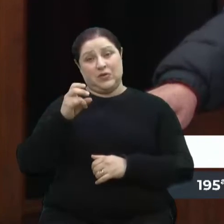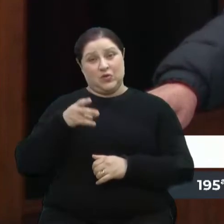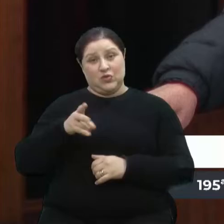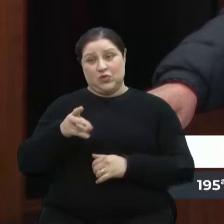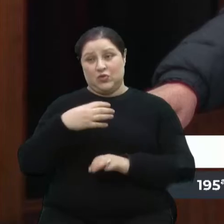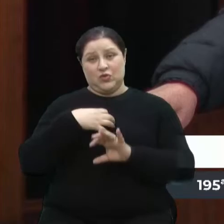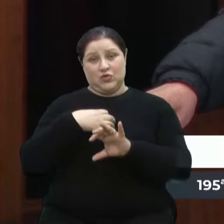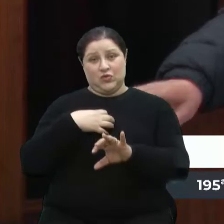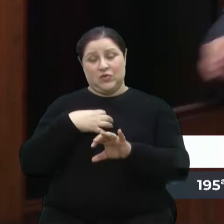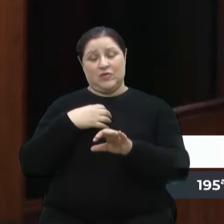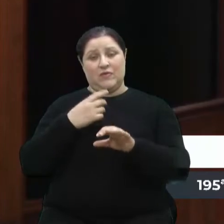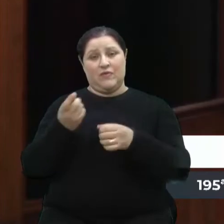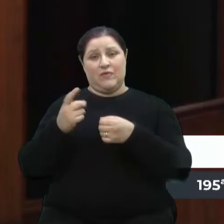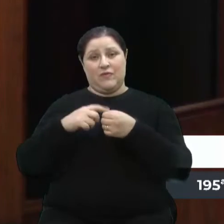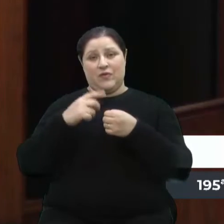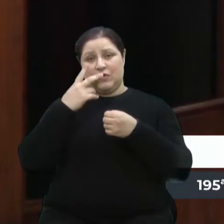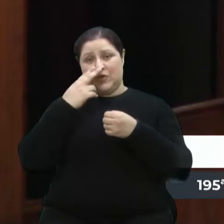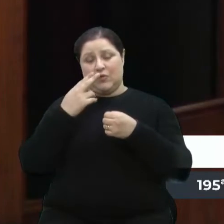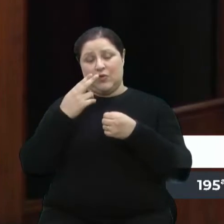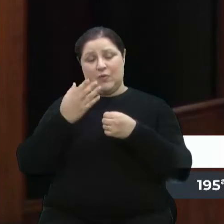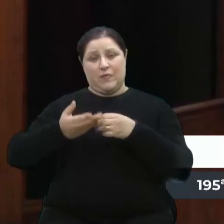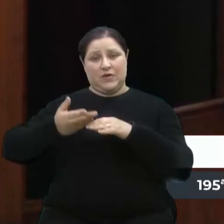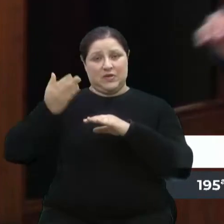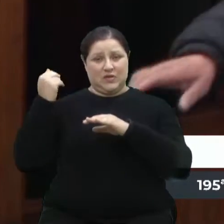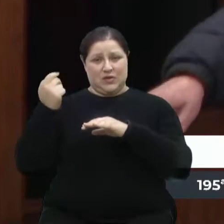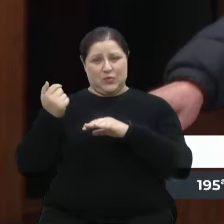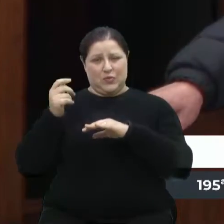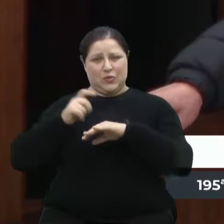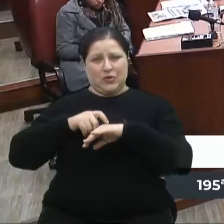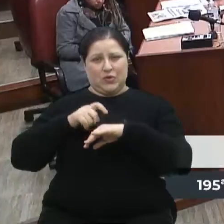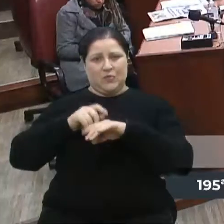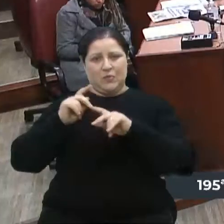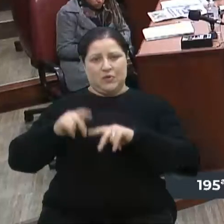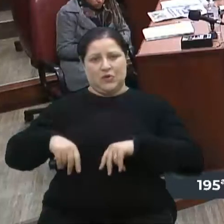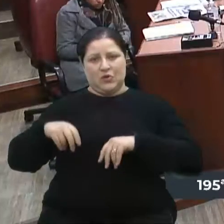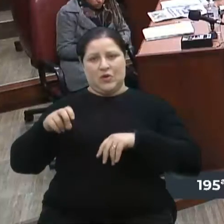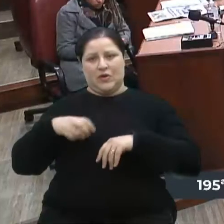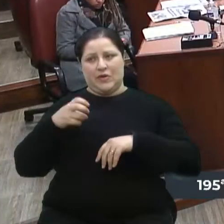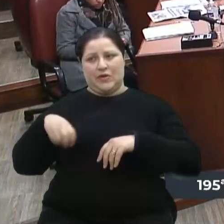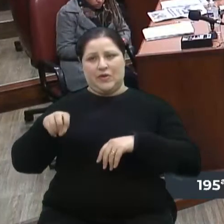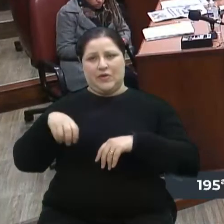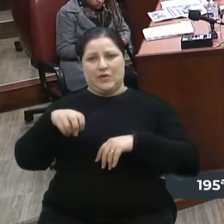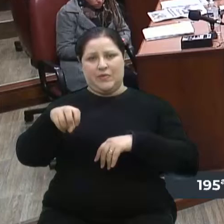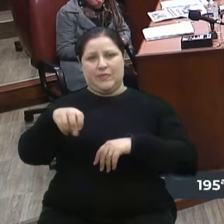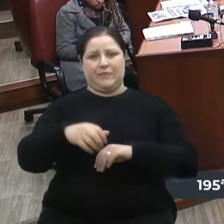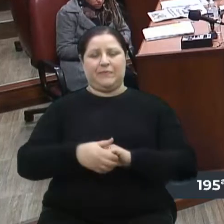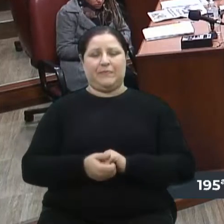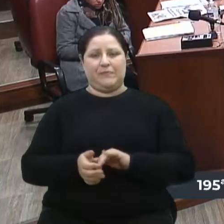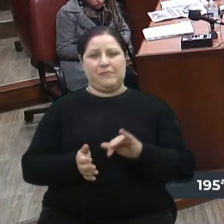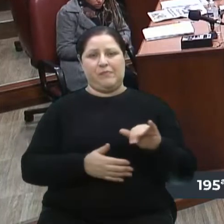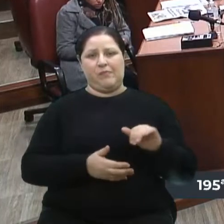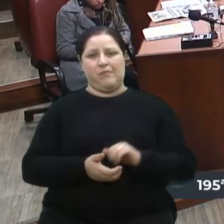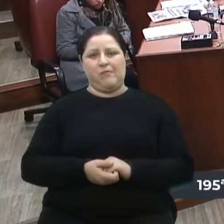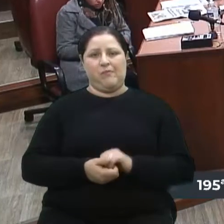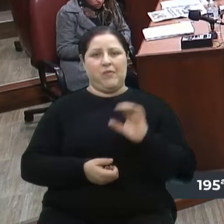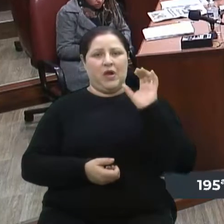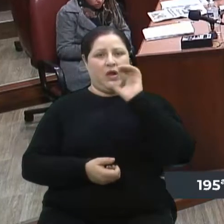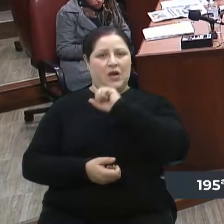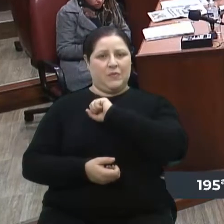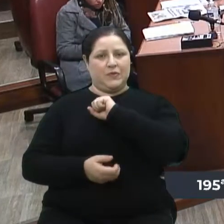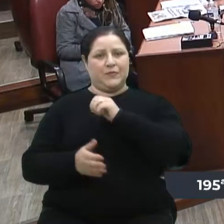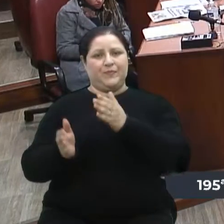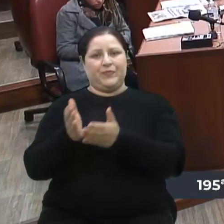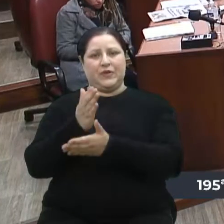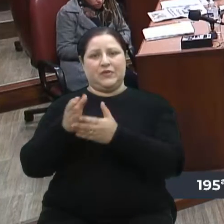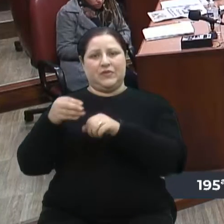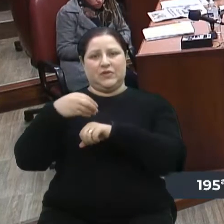pouco tempo atrás que as pessoas vão começar a andar a pé. Vereador Marcon, sua parte. Obrigado, vereador Renato. De forma bem rápida, às vezes a gente traz até essa casa aqui notícias ruins,